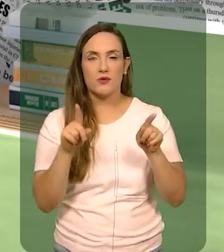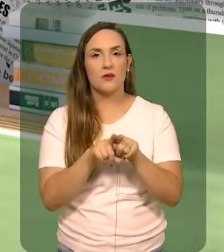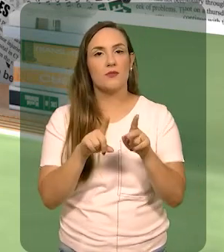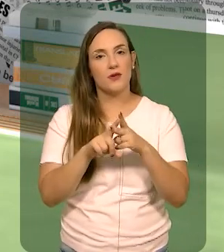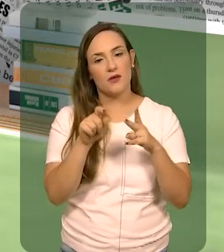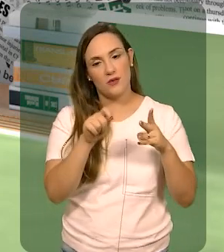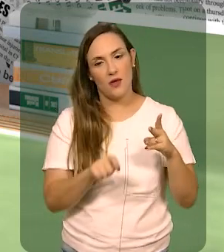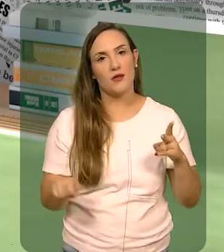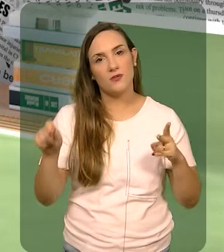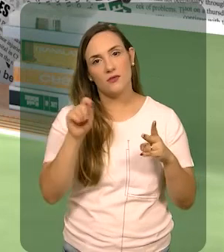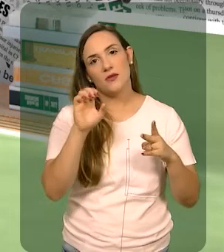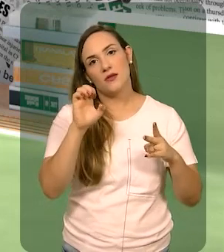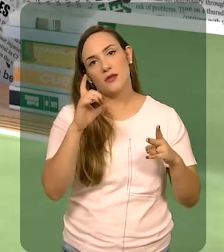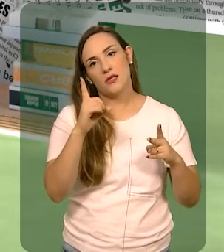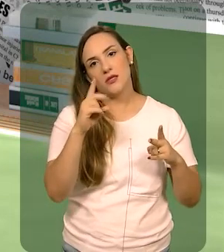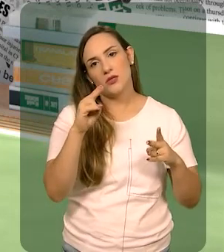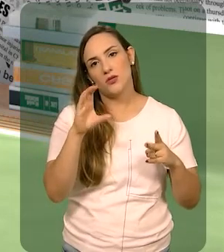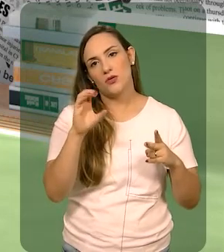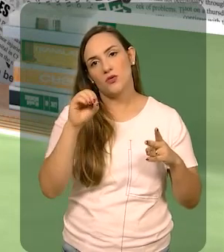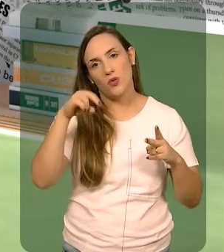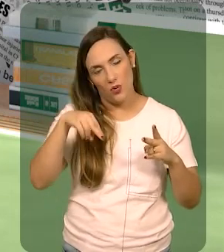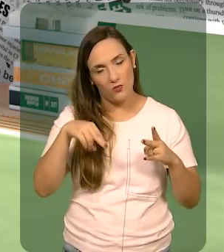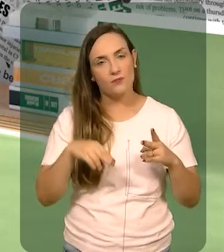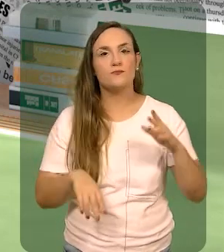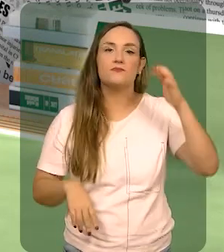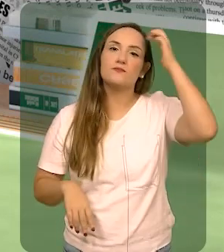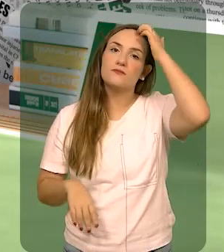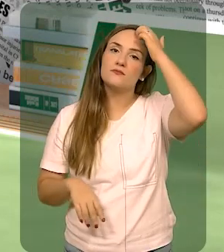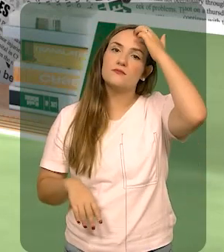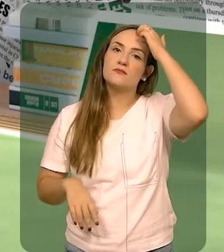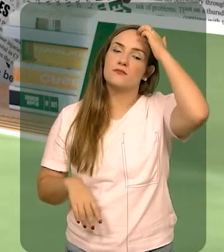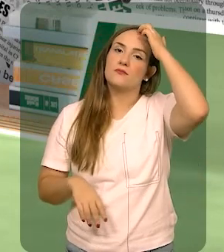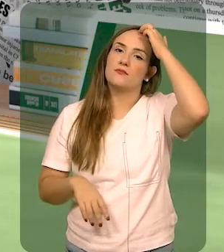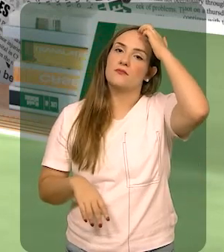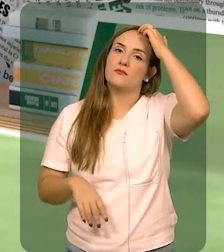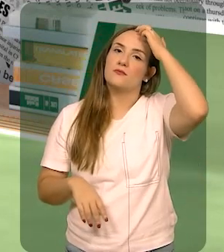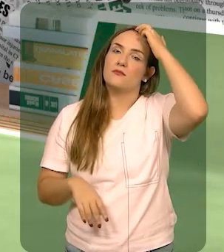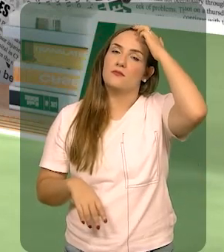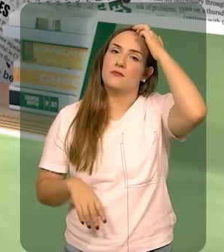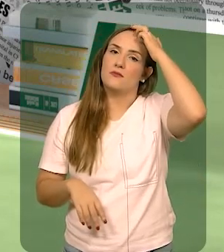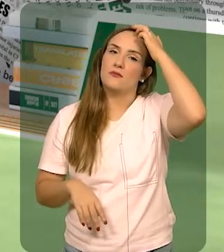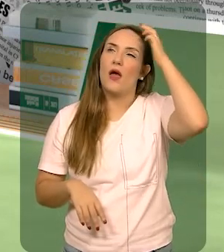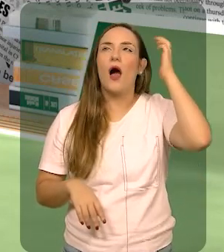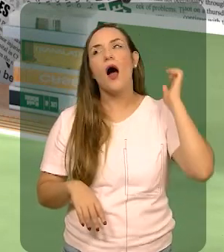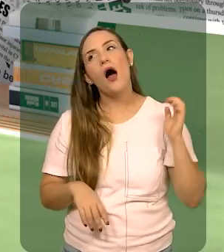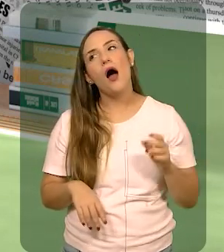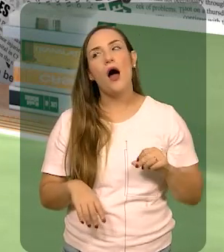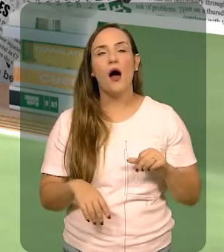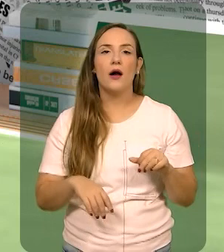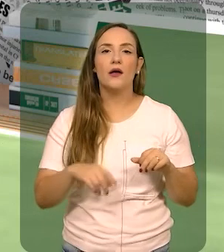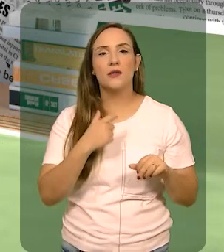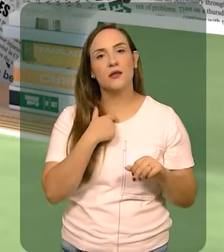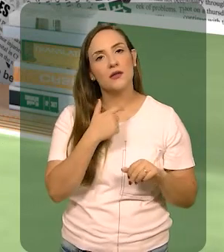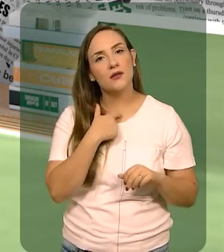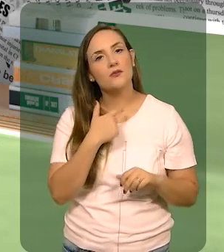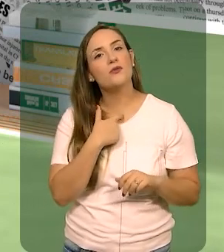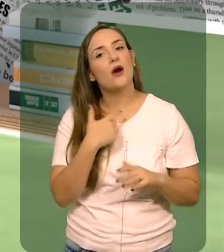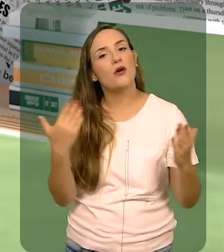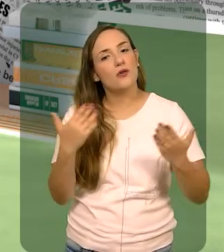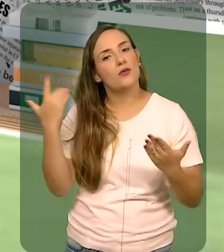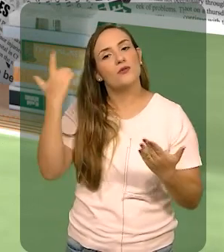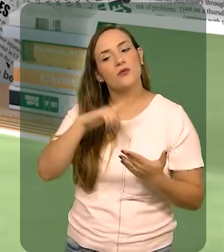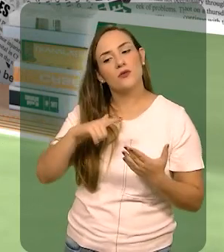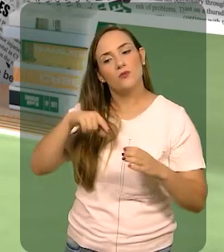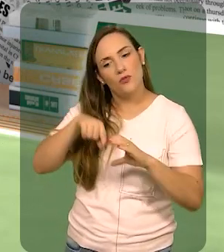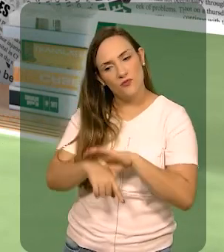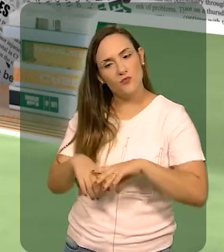Associação, né, Brasileira Educom, né, a BEDUCOM, a Associação Brasileira de Educomunicação. Falei, é uma oportunidade